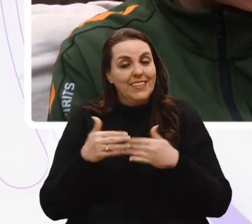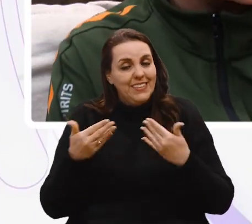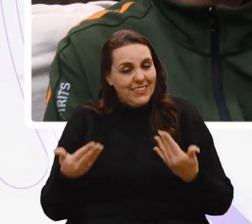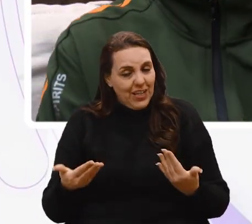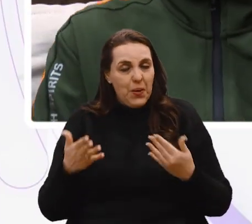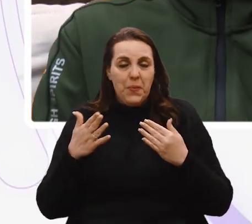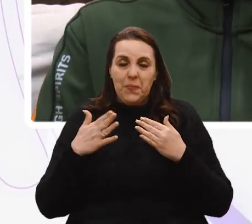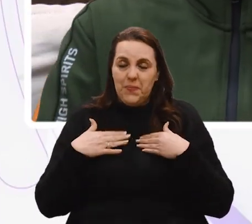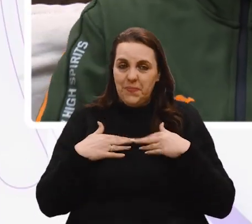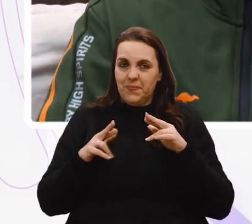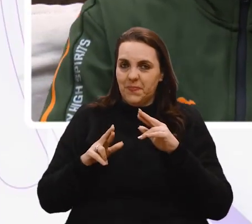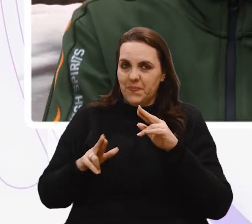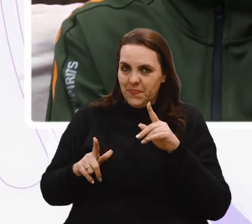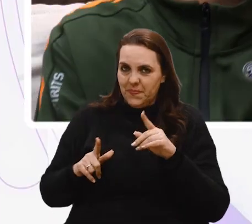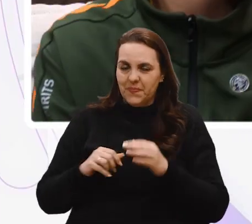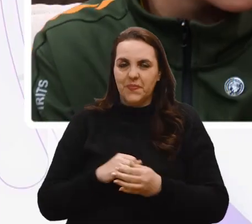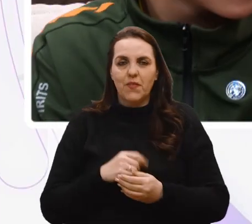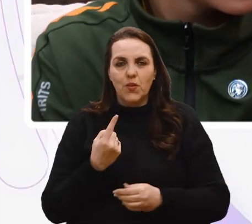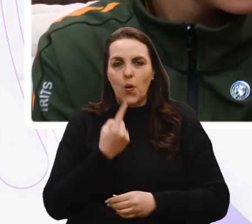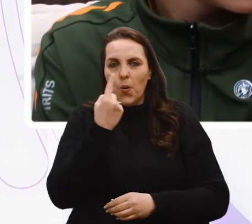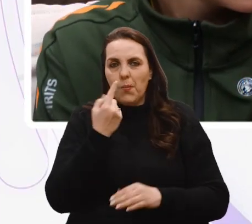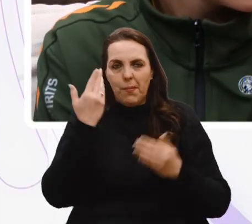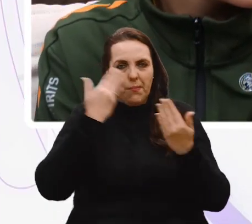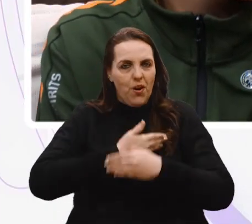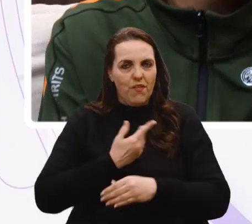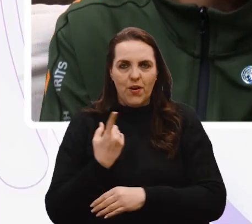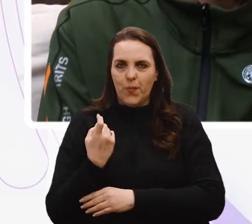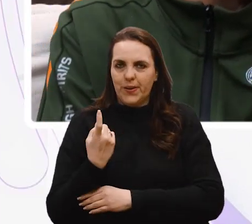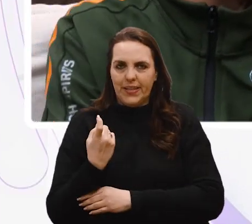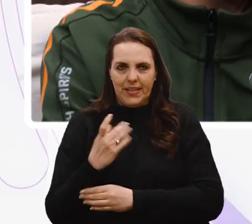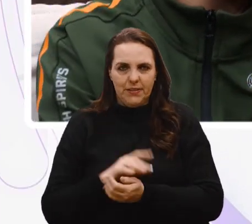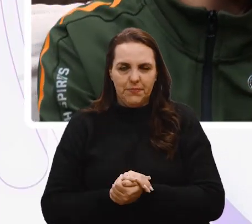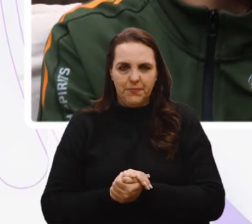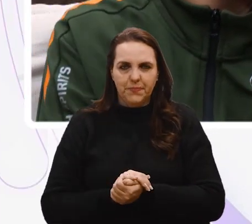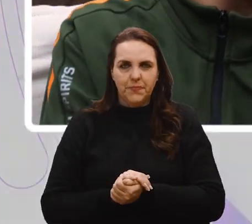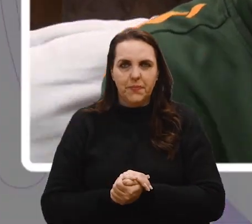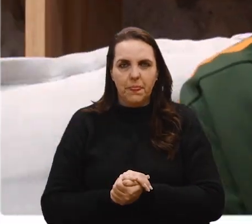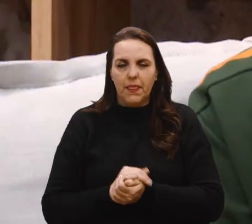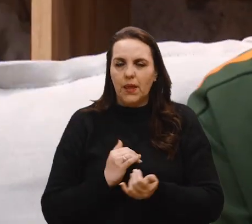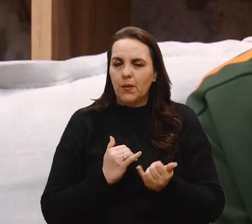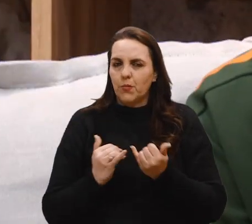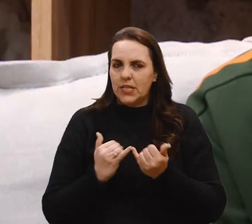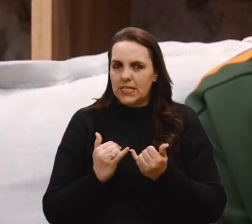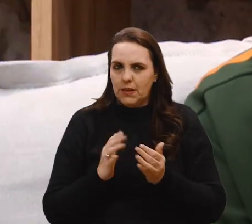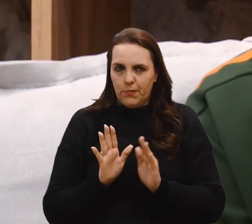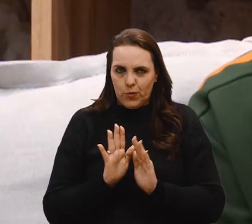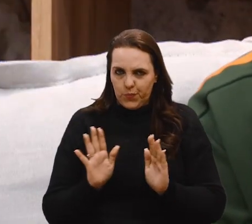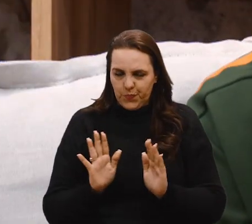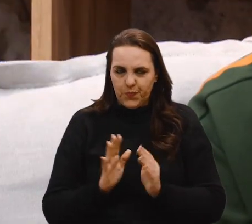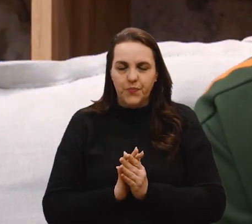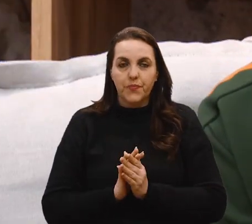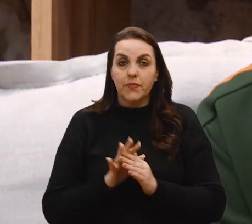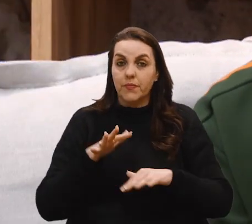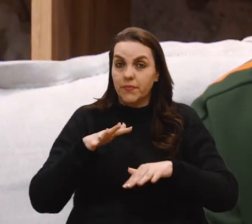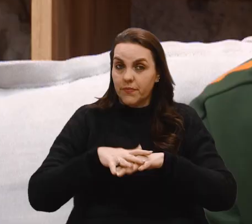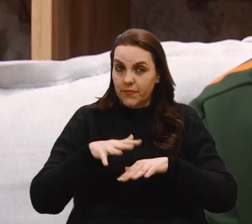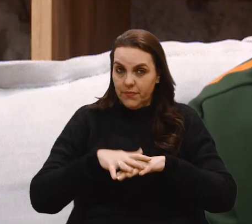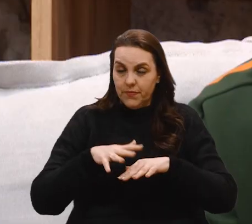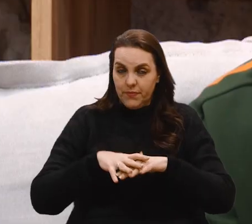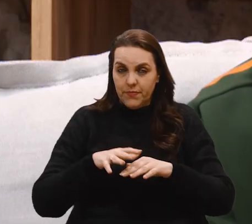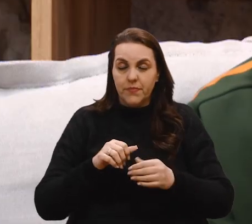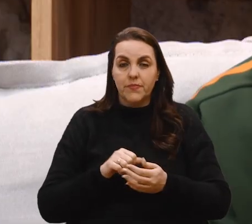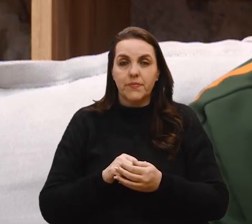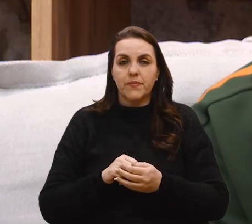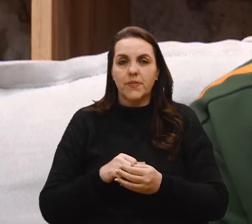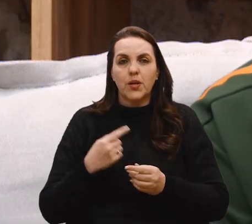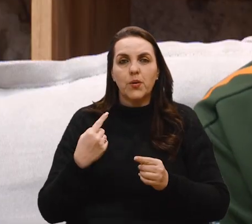foi diferente. Eu fiz uma prova só, que foi que, por exemplo, na questão ali de matemática,